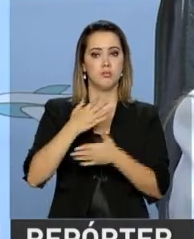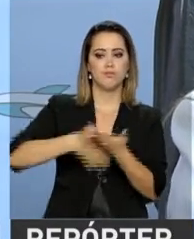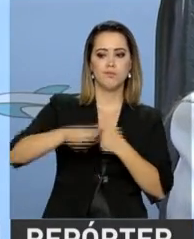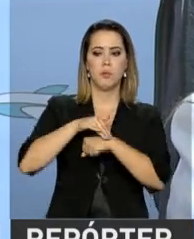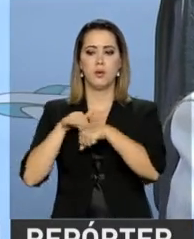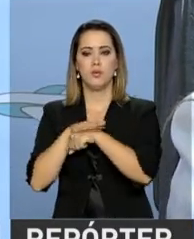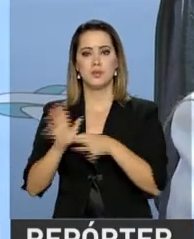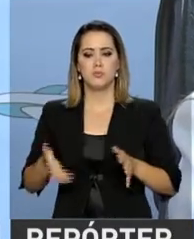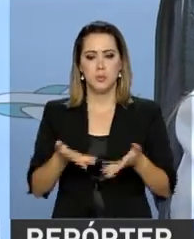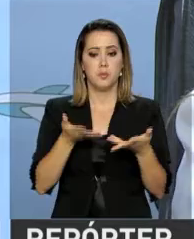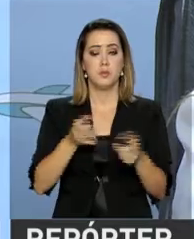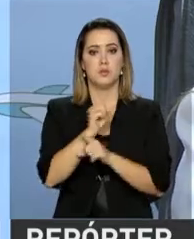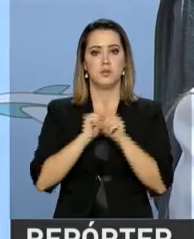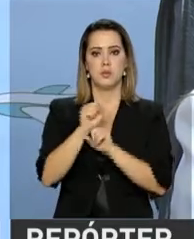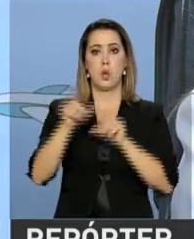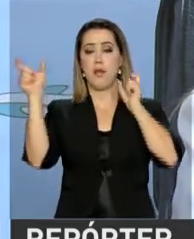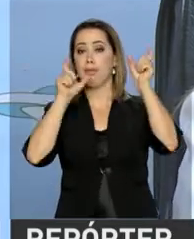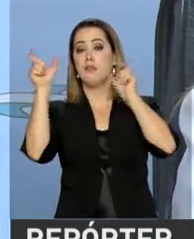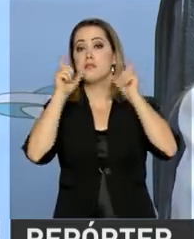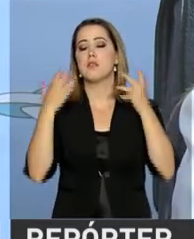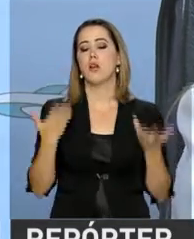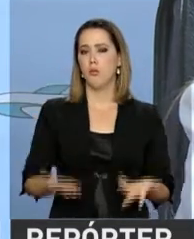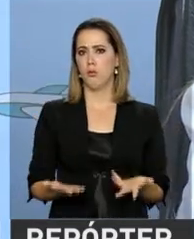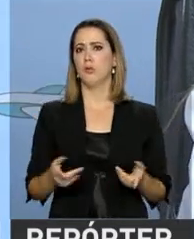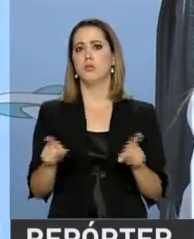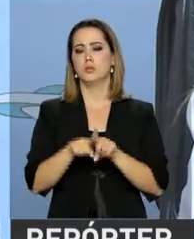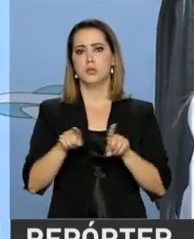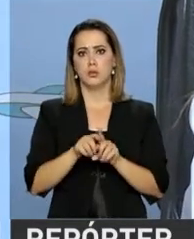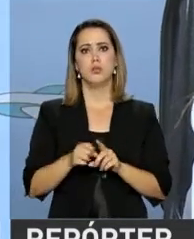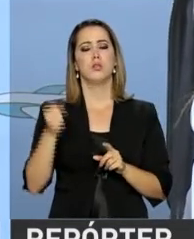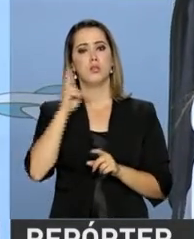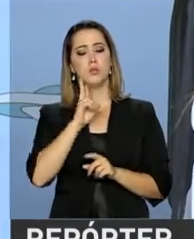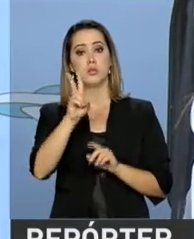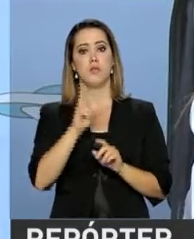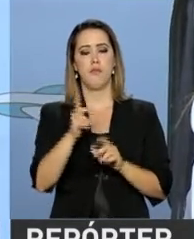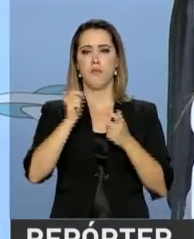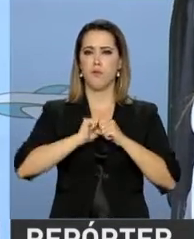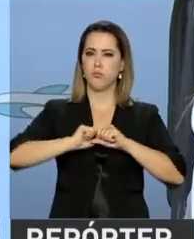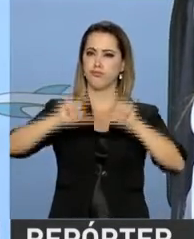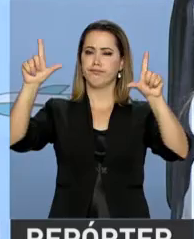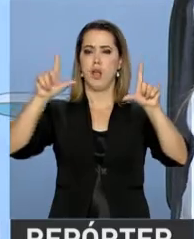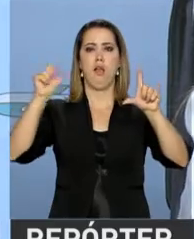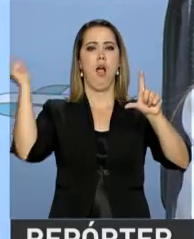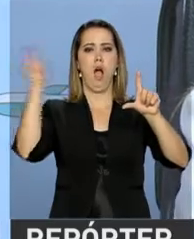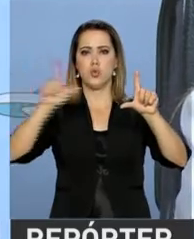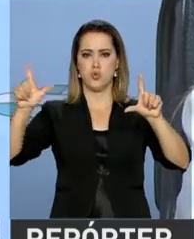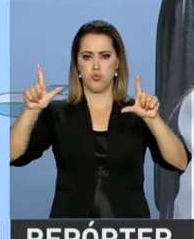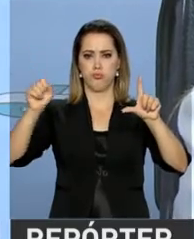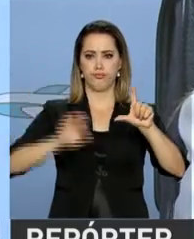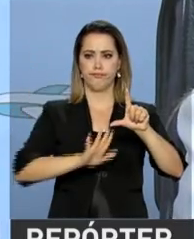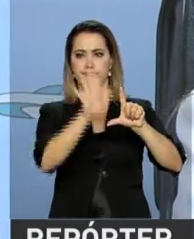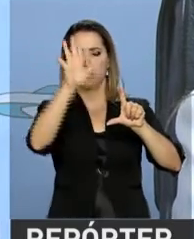mobilizar a sociedade brasileira chamar a atenção inclusive com iluminação de prédios públicos na cor azul para